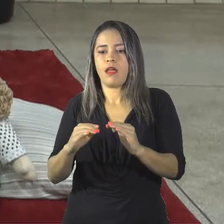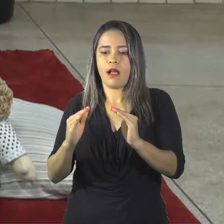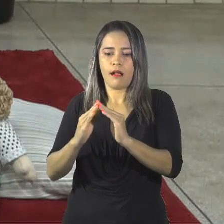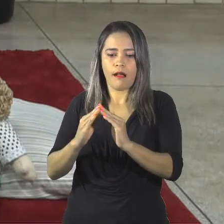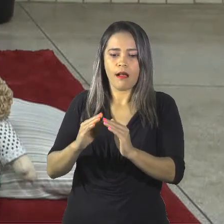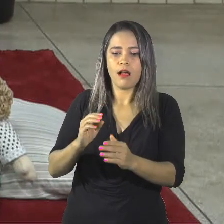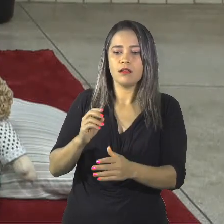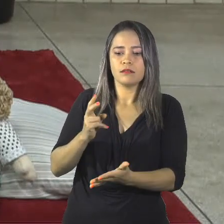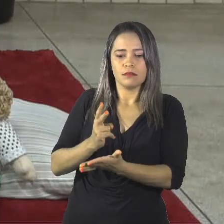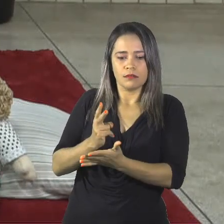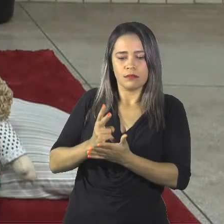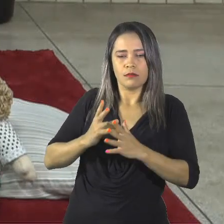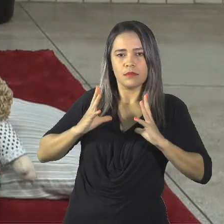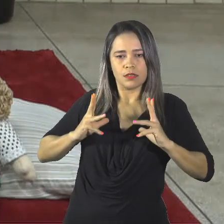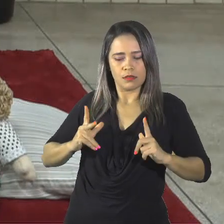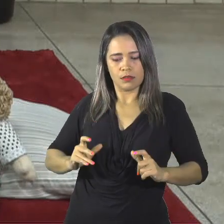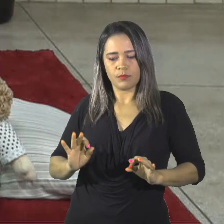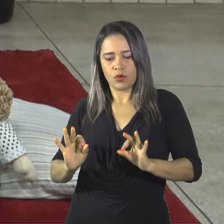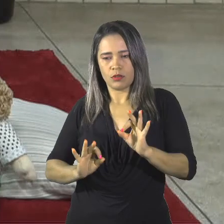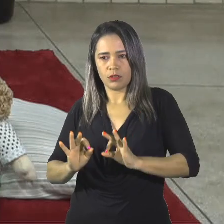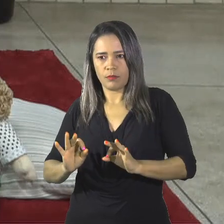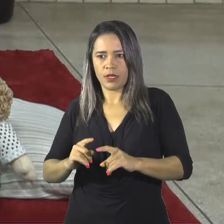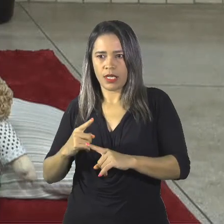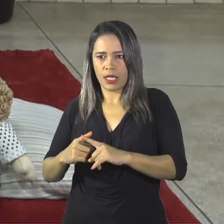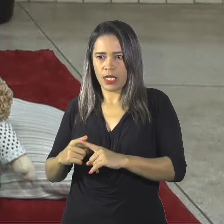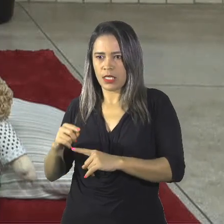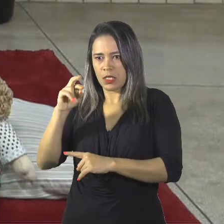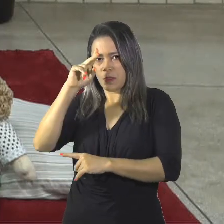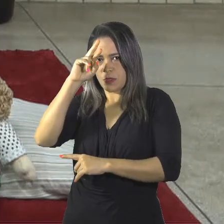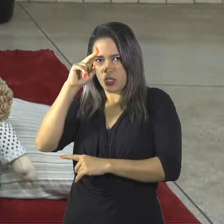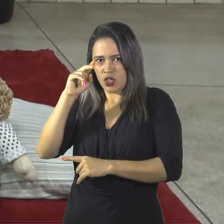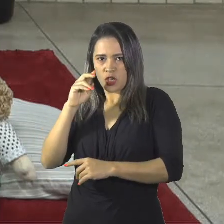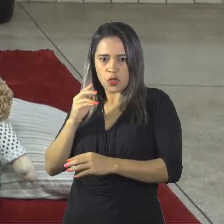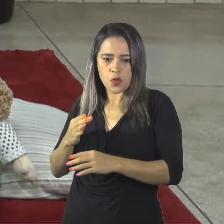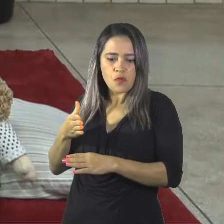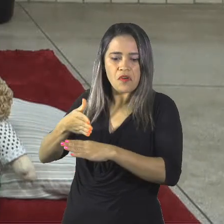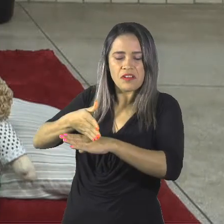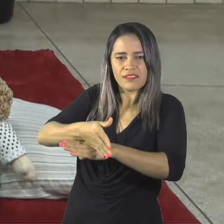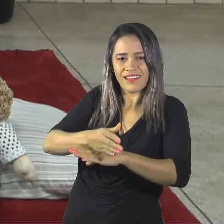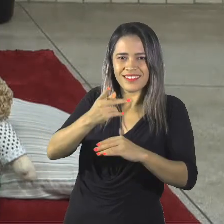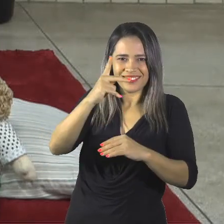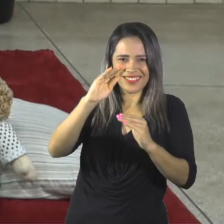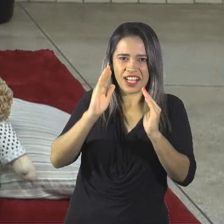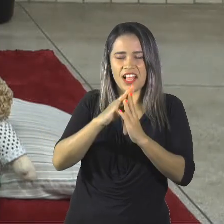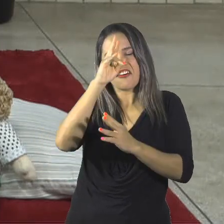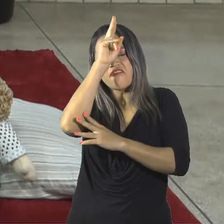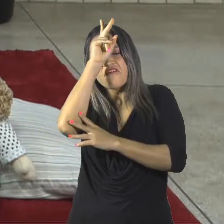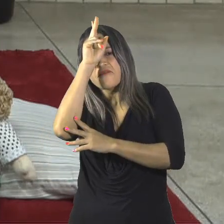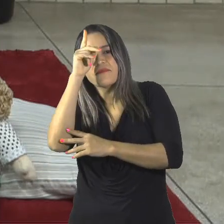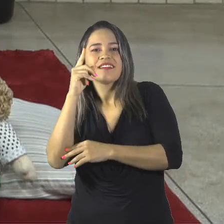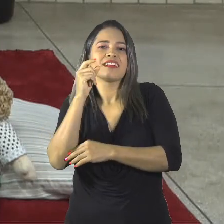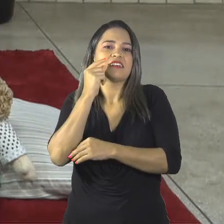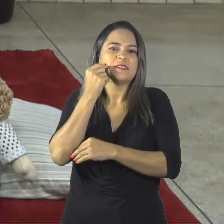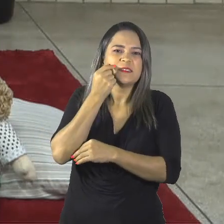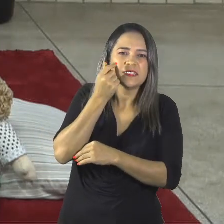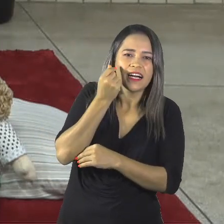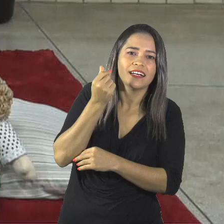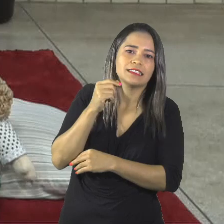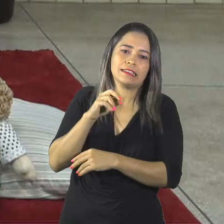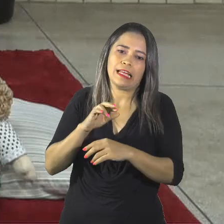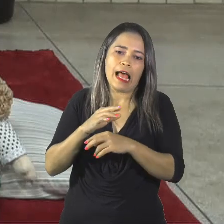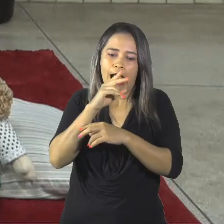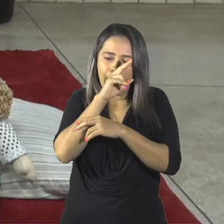limpa, organizada, para que esses bichinhos, eles não apareçam na sua casa. A formiga, o rato e nem mesmo as